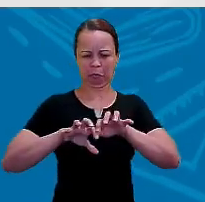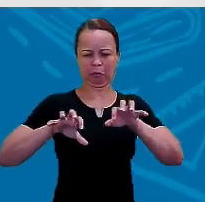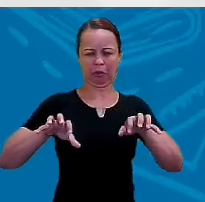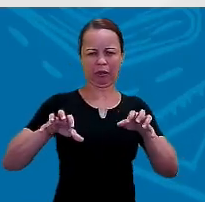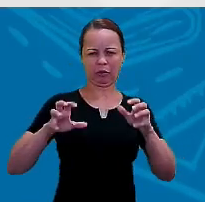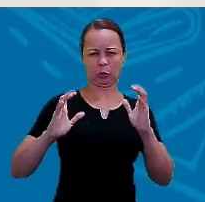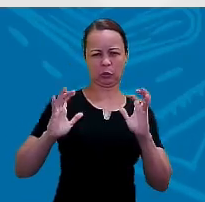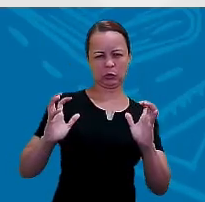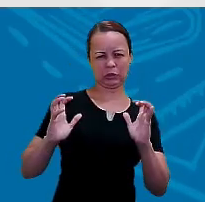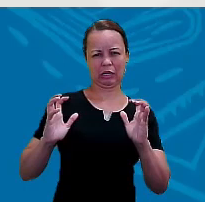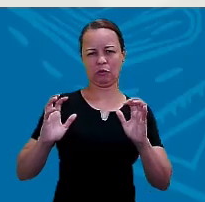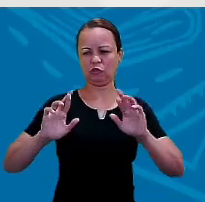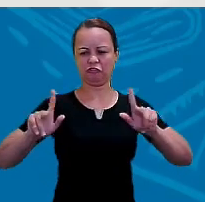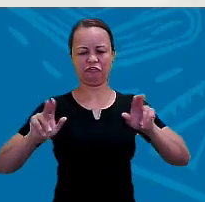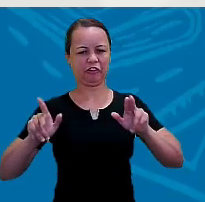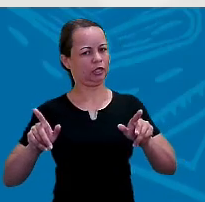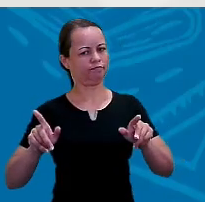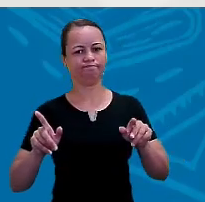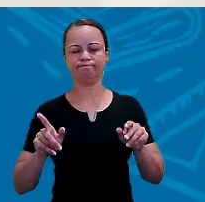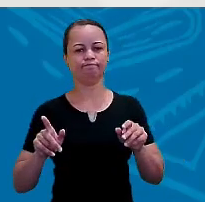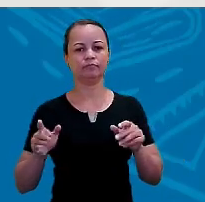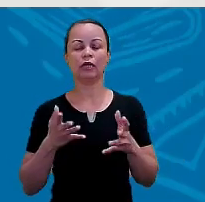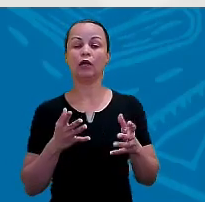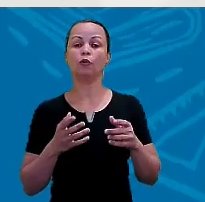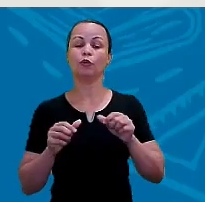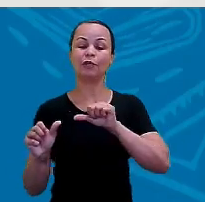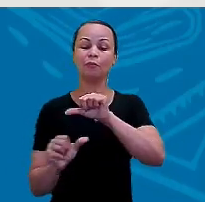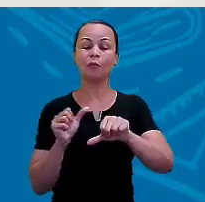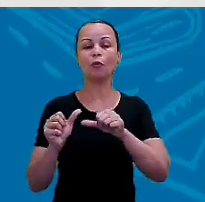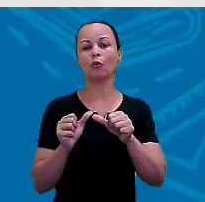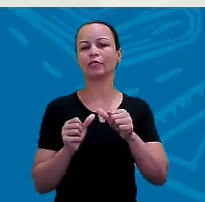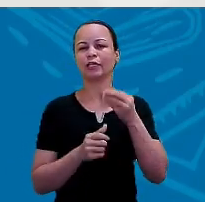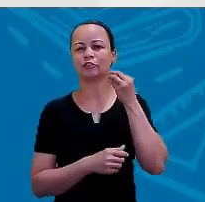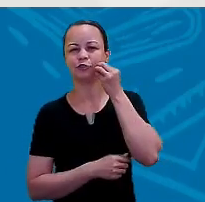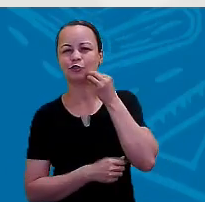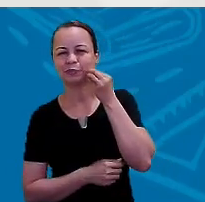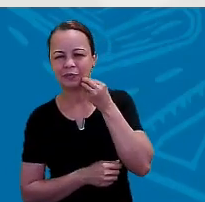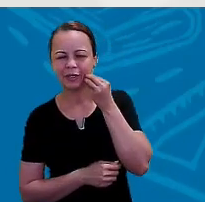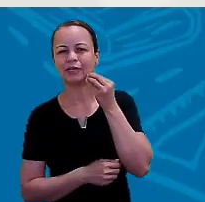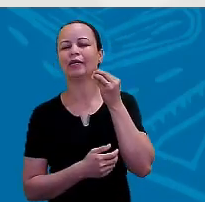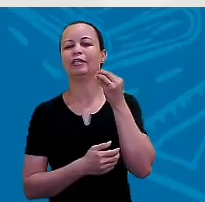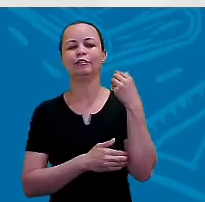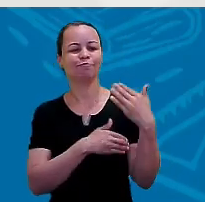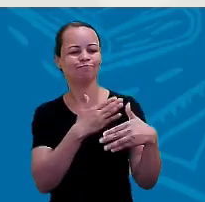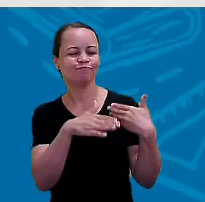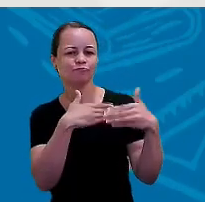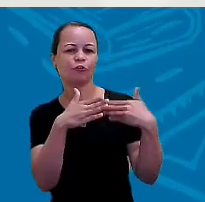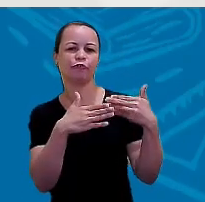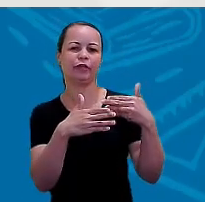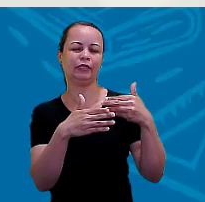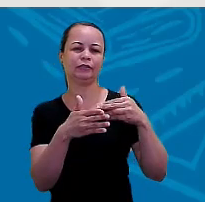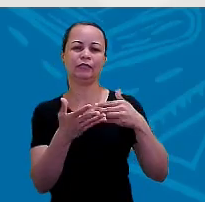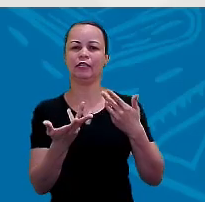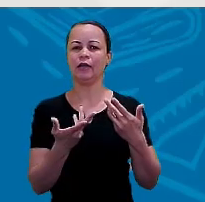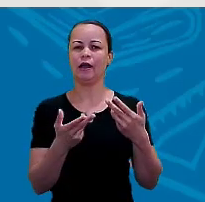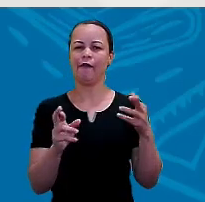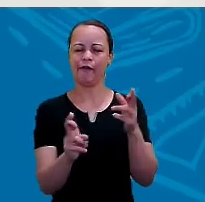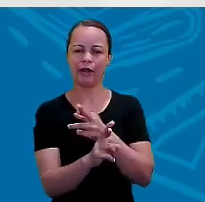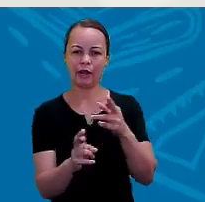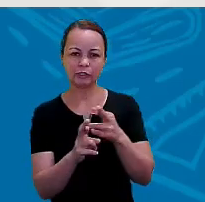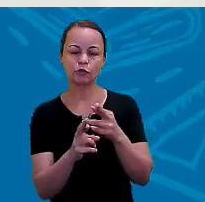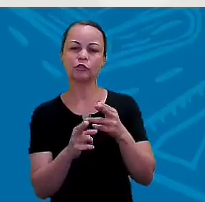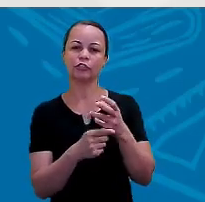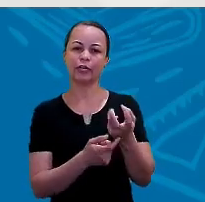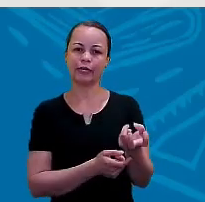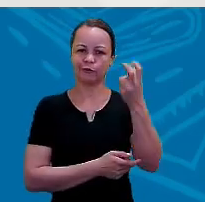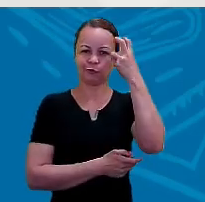diferentes. E o que vai mudar sim são questões de experiências, questões que estão envolvendo relações de caráter cultural